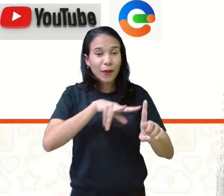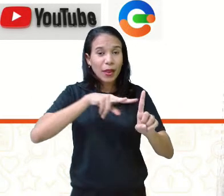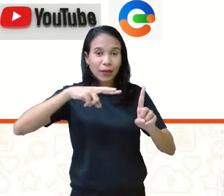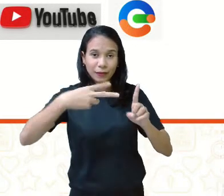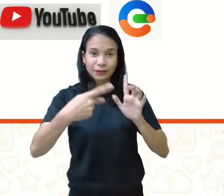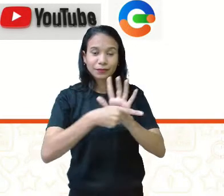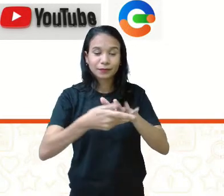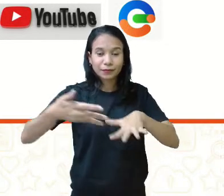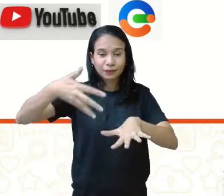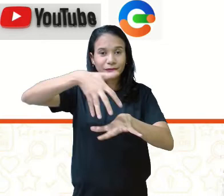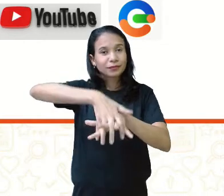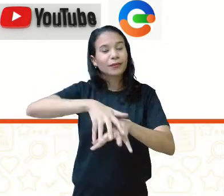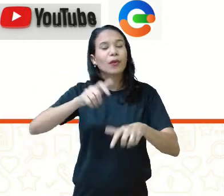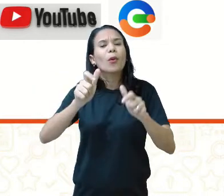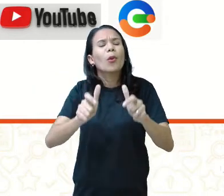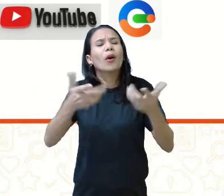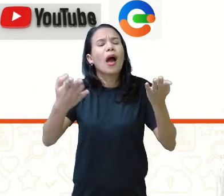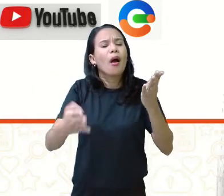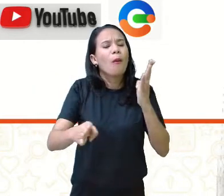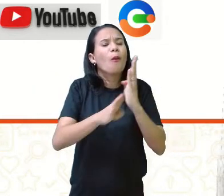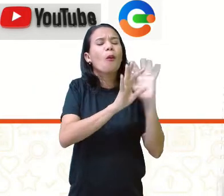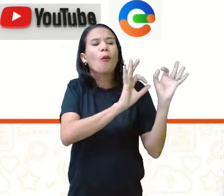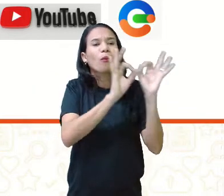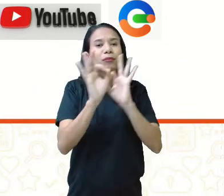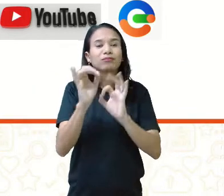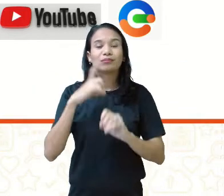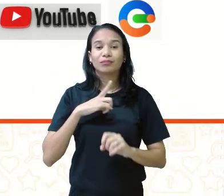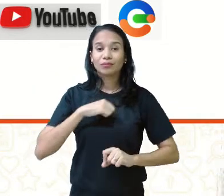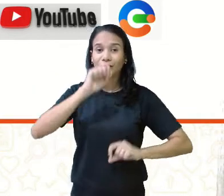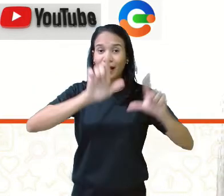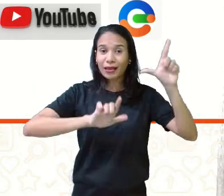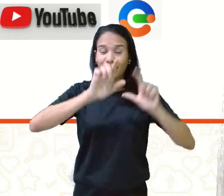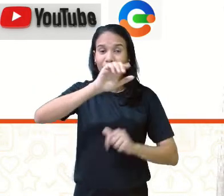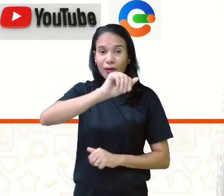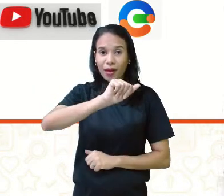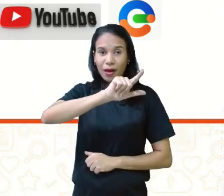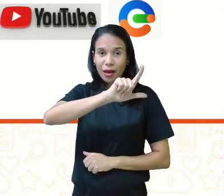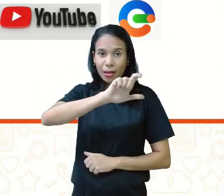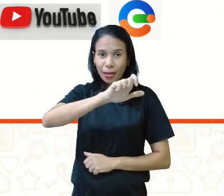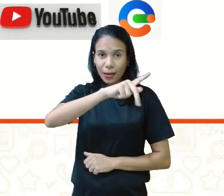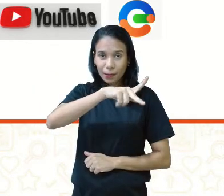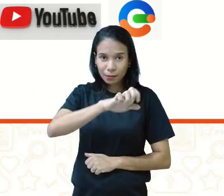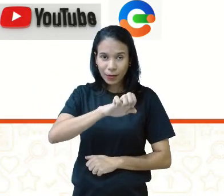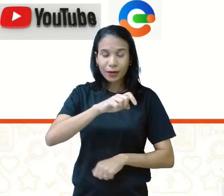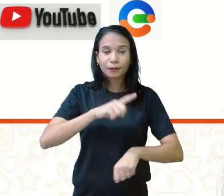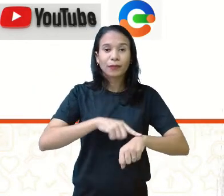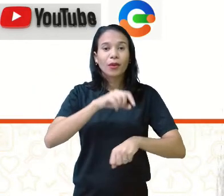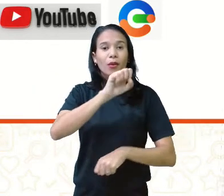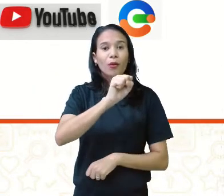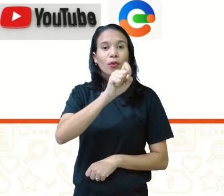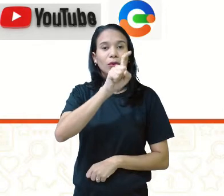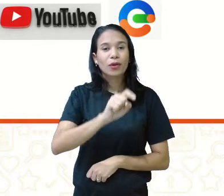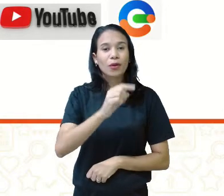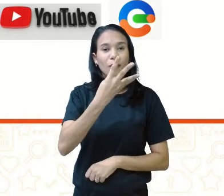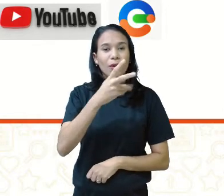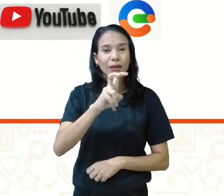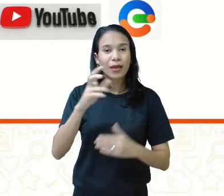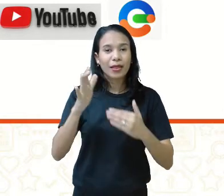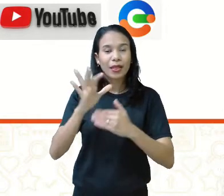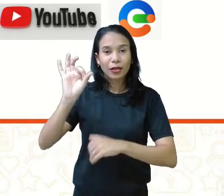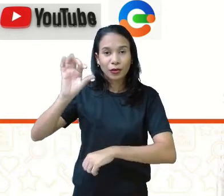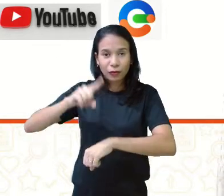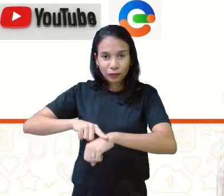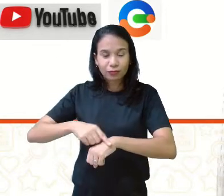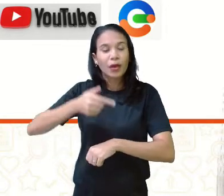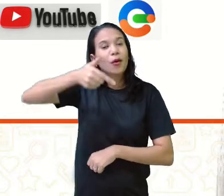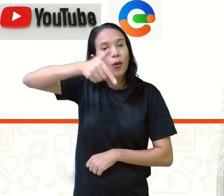perspectiva da educação inclusiva? Então, na TV Alep, no horário das 8h45 às 9h, e temos a